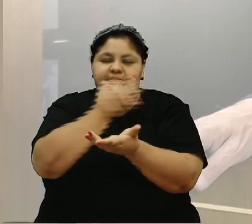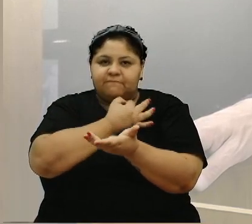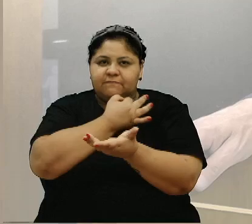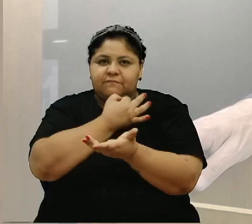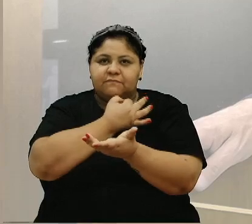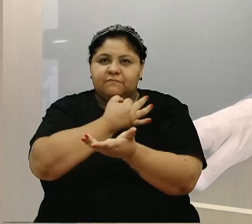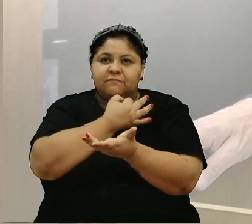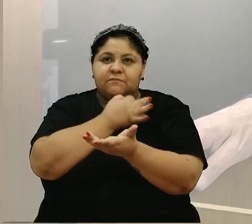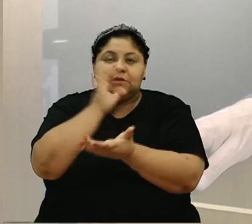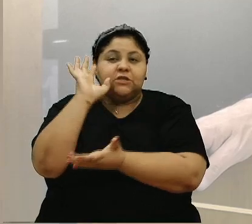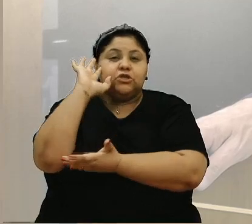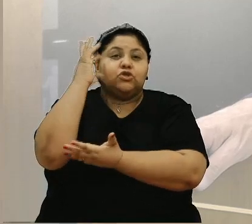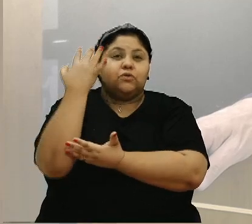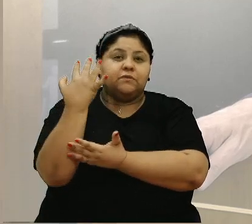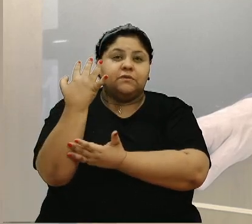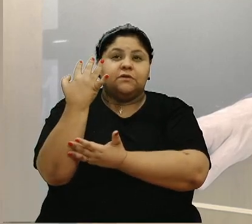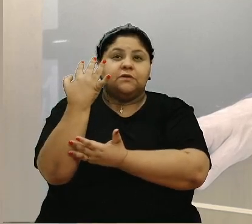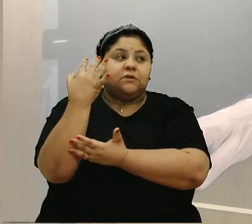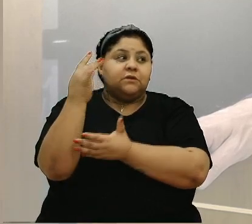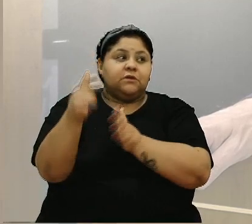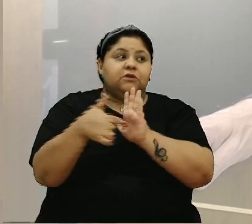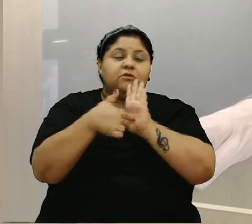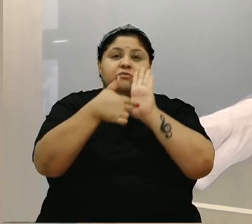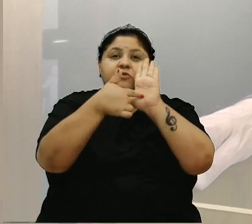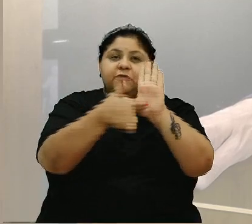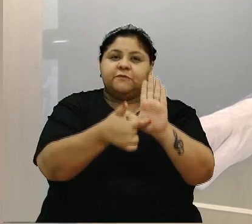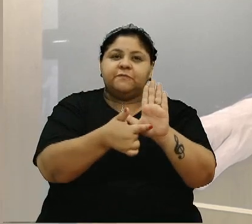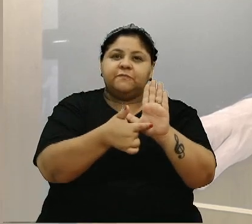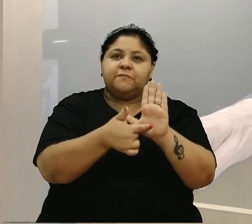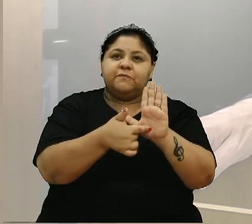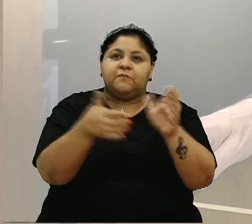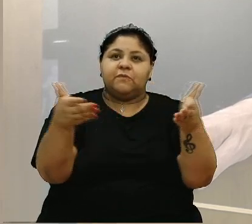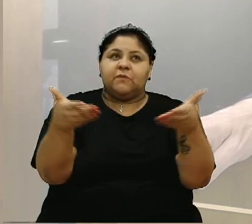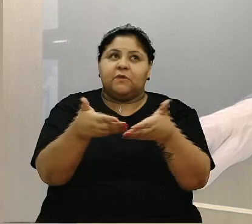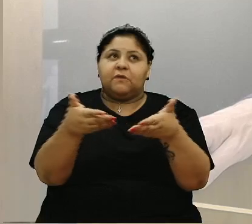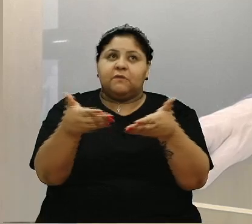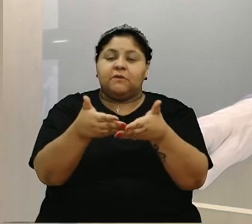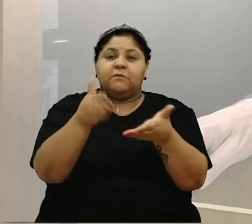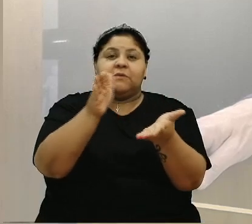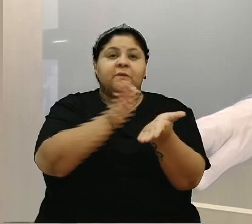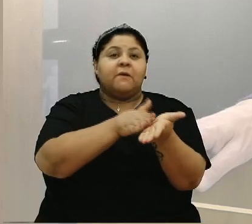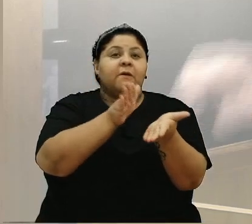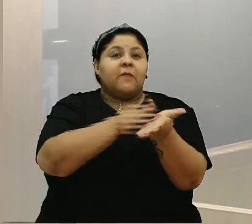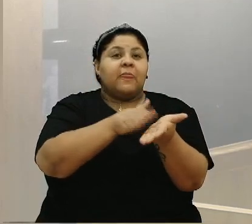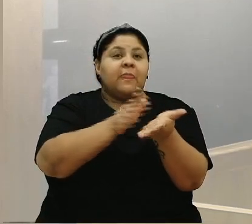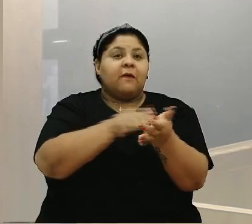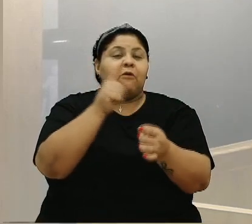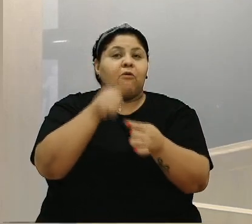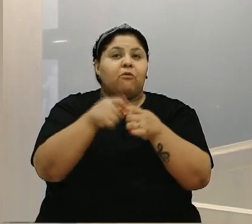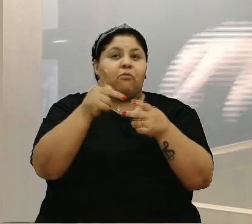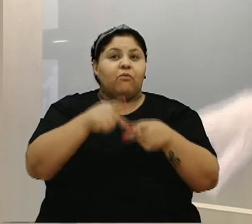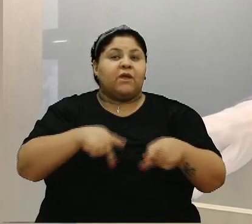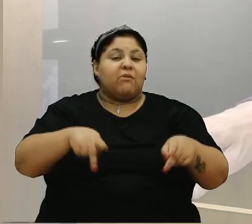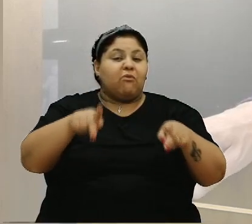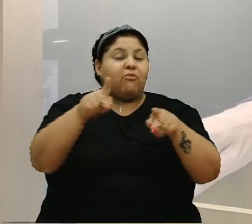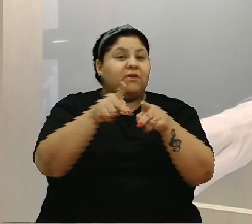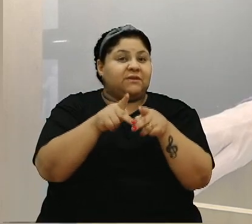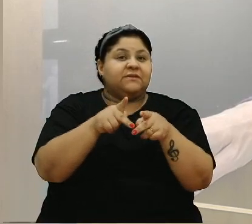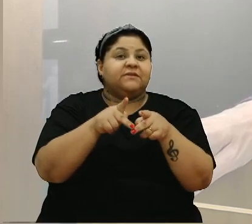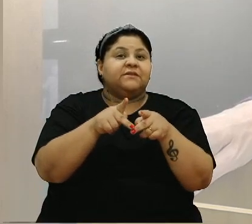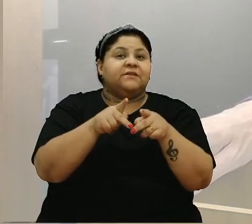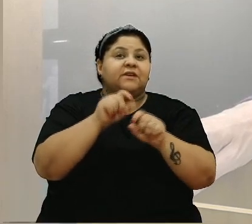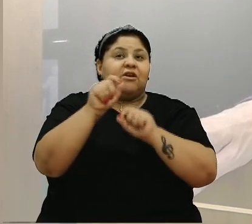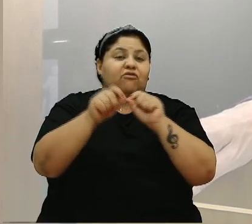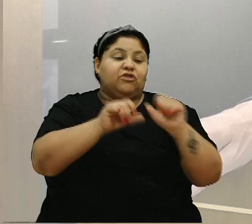e soluções, e mostrando que estamos aqui para cobrar, porque a população ali na ponta é a que